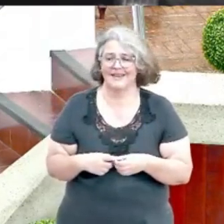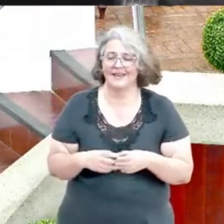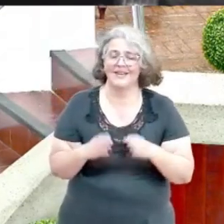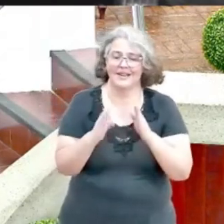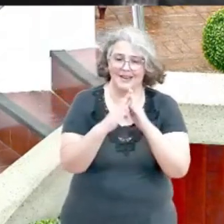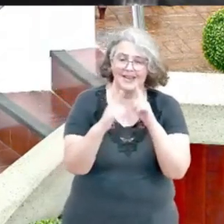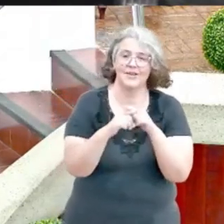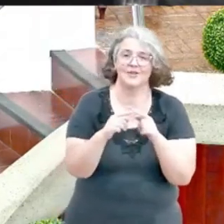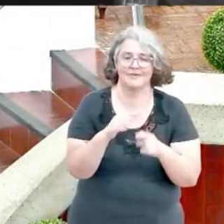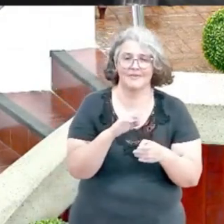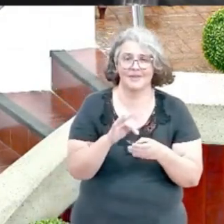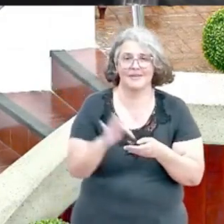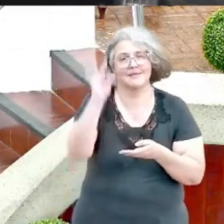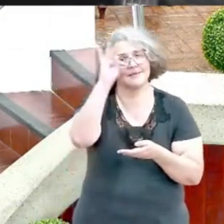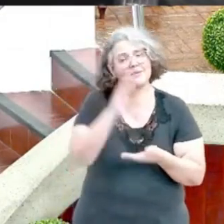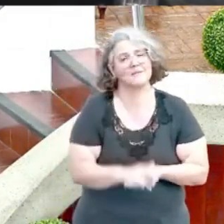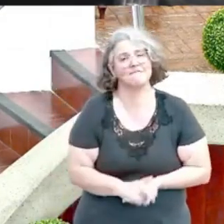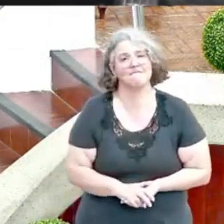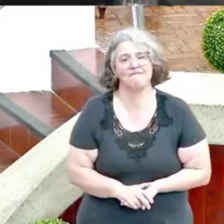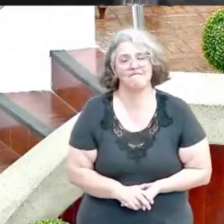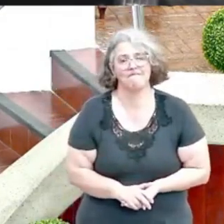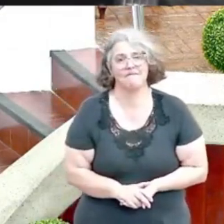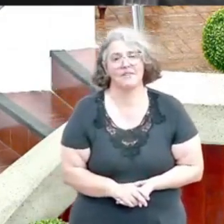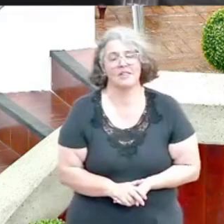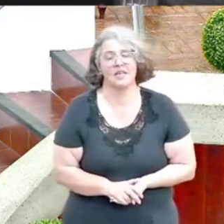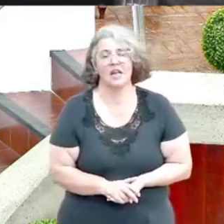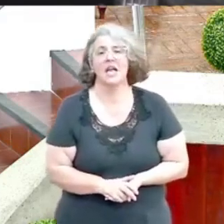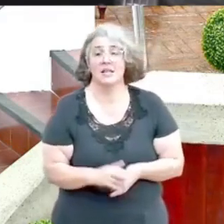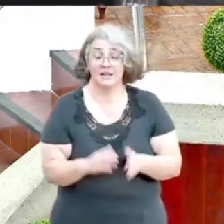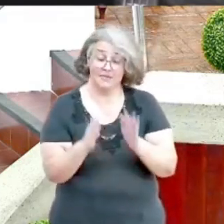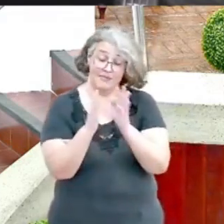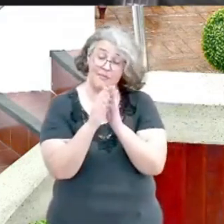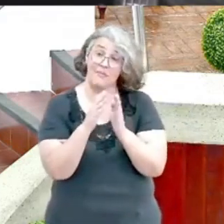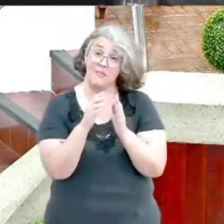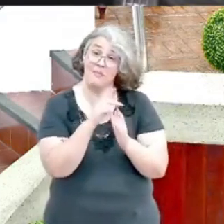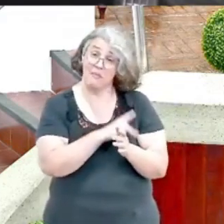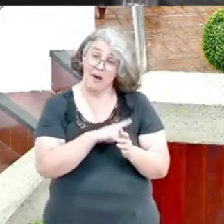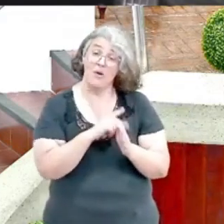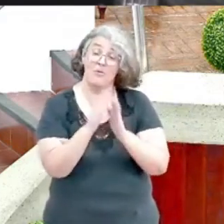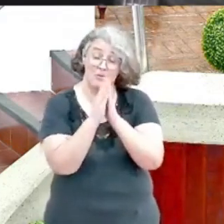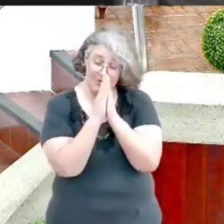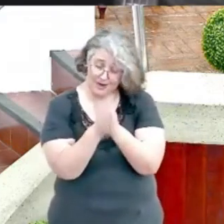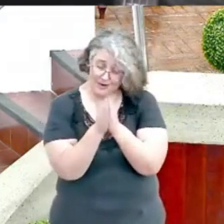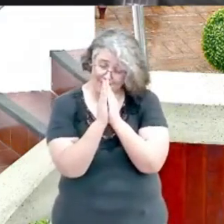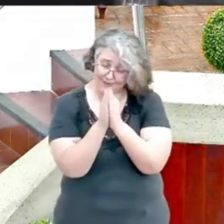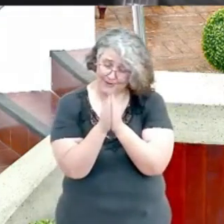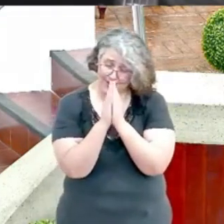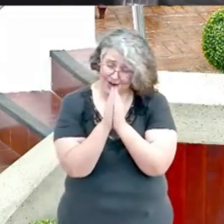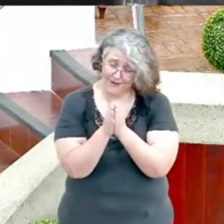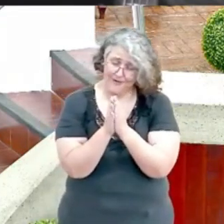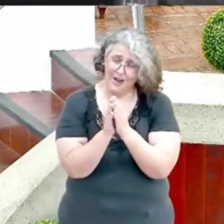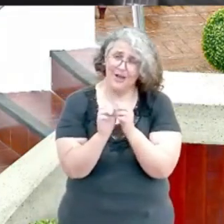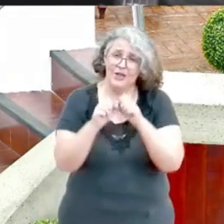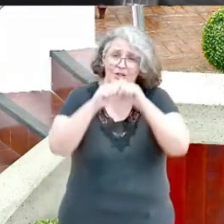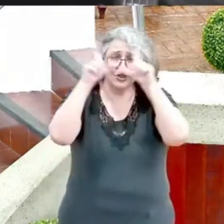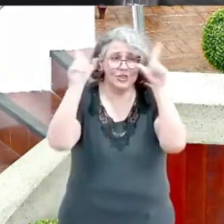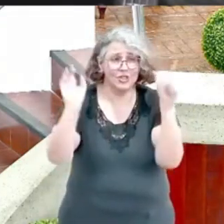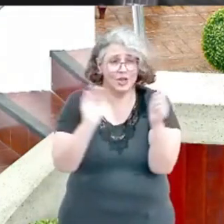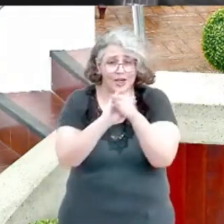muito em breve, em outras exposições, que Paulo orava continuamente, noite e